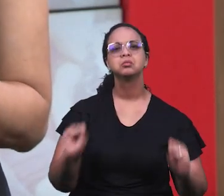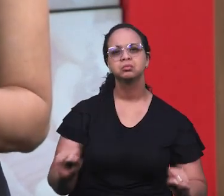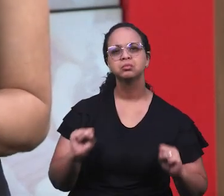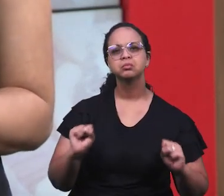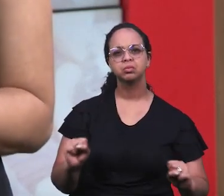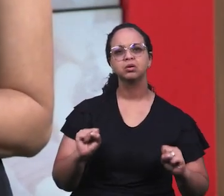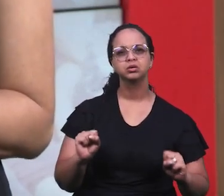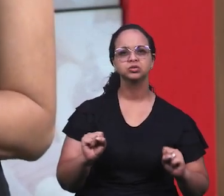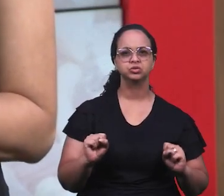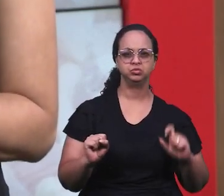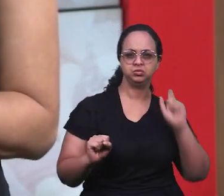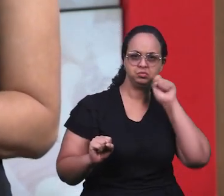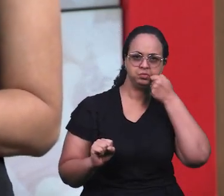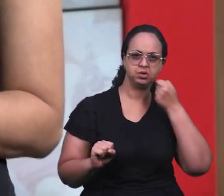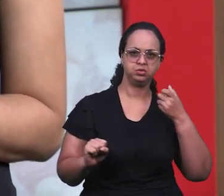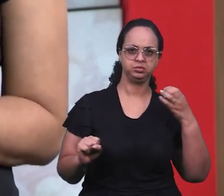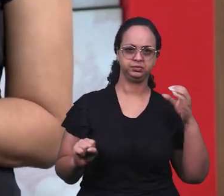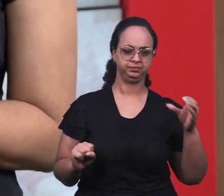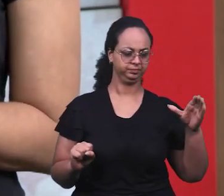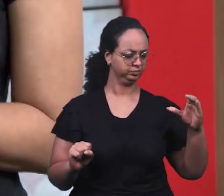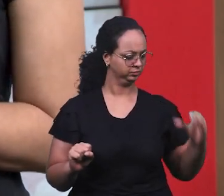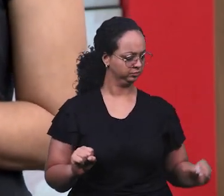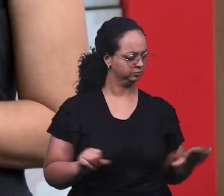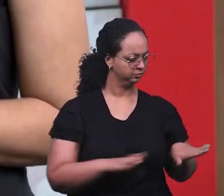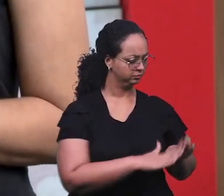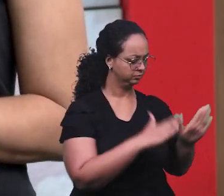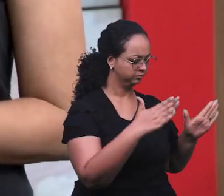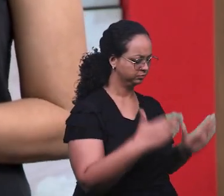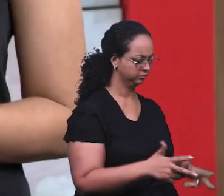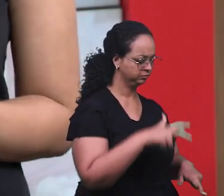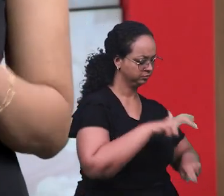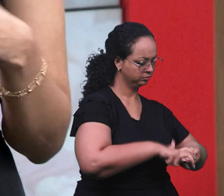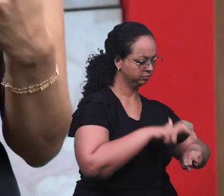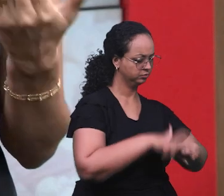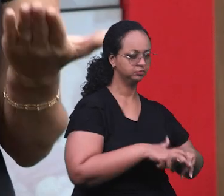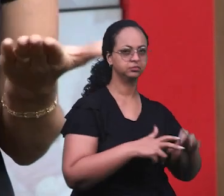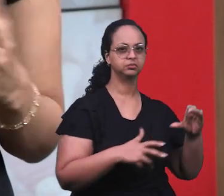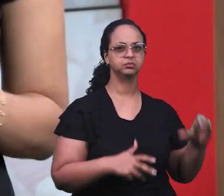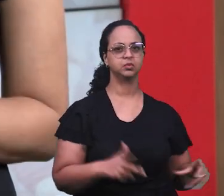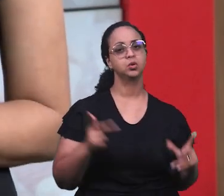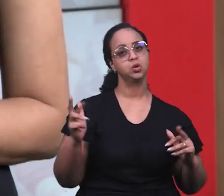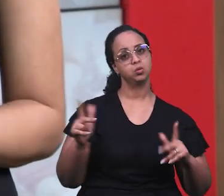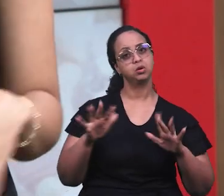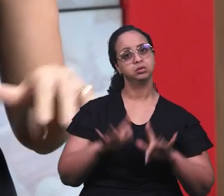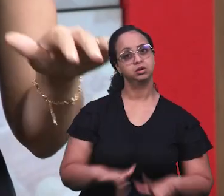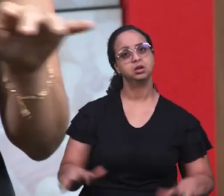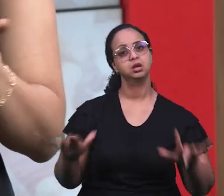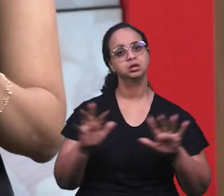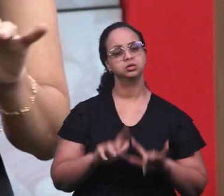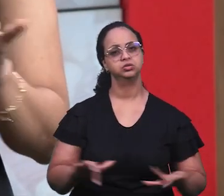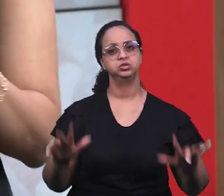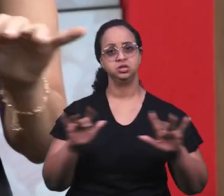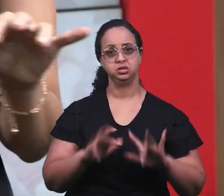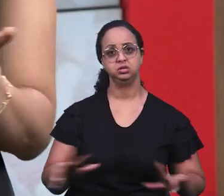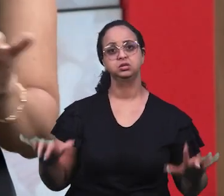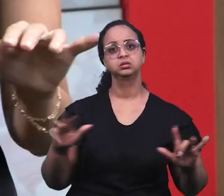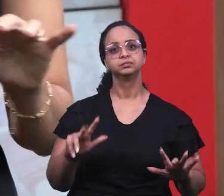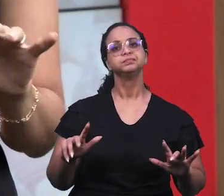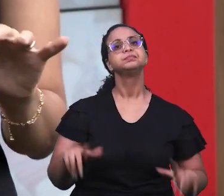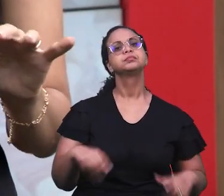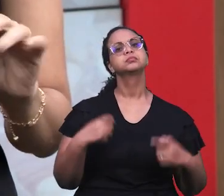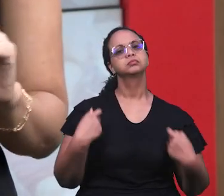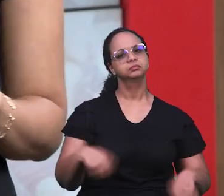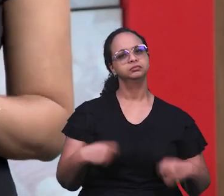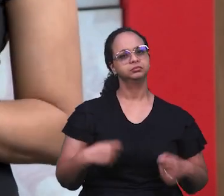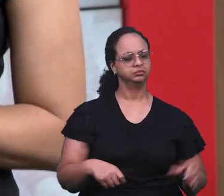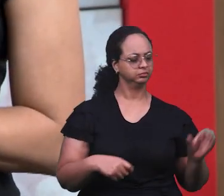perfeitamente colocar o pão e o cálice ali no banco, né? Como um tecladista, por exemplo. Se ele vai precisar